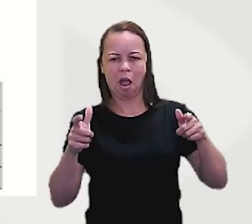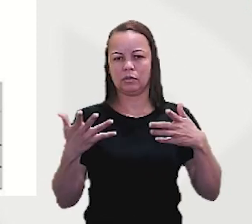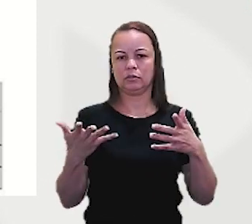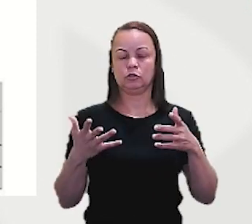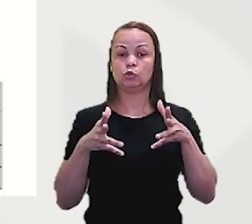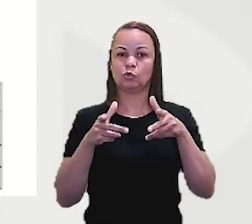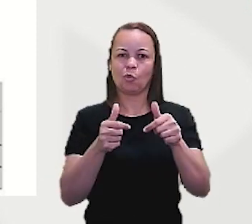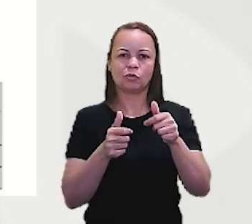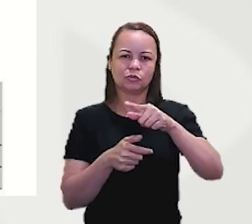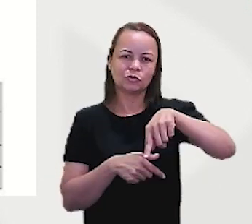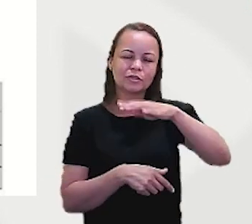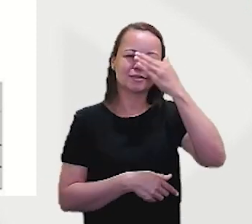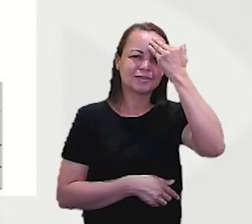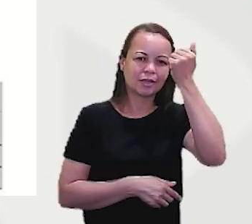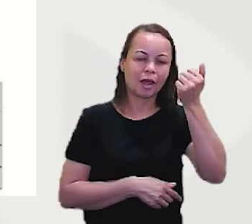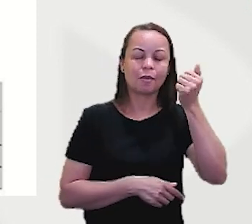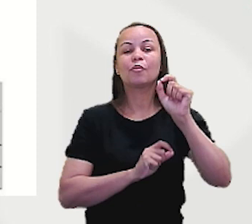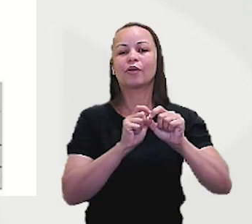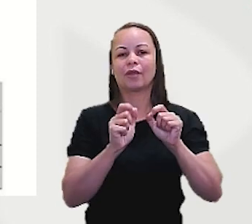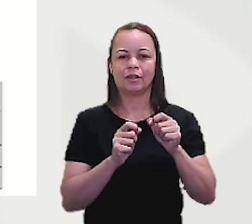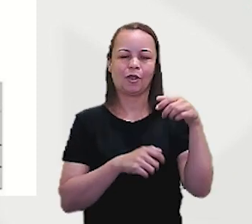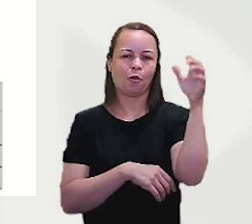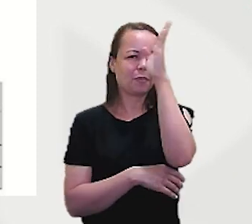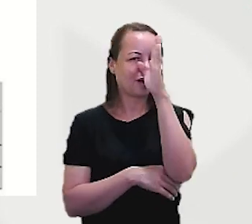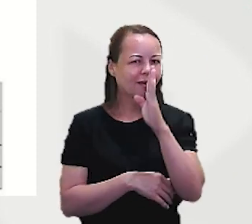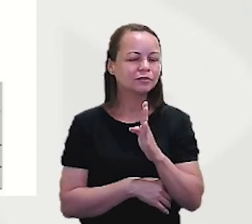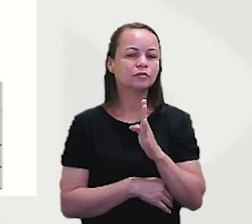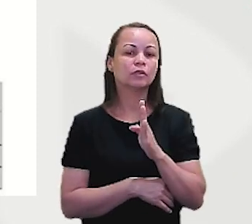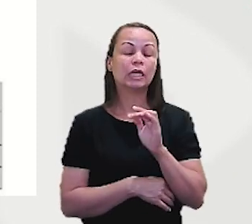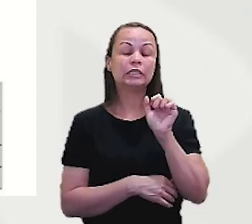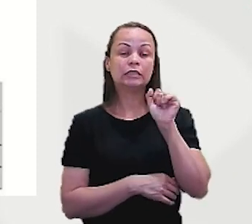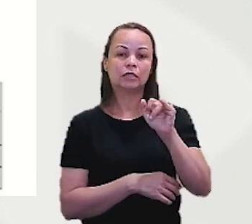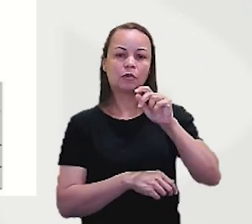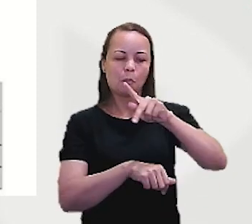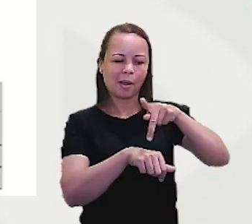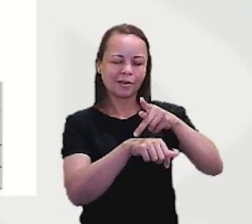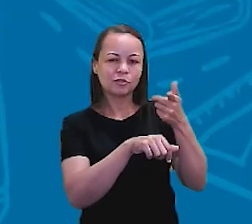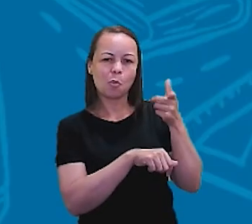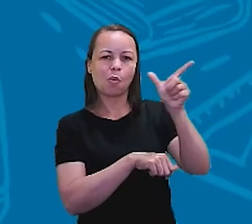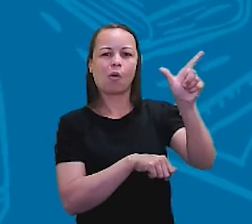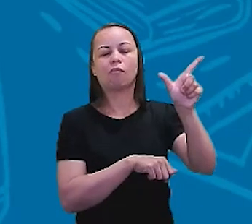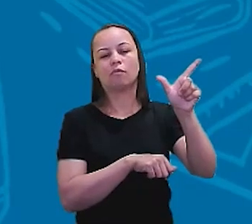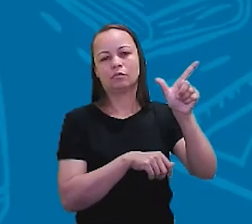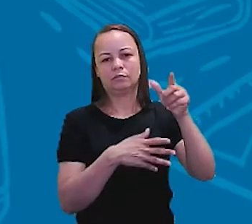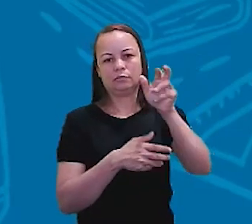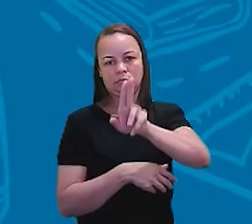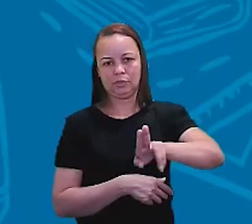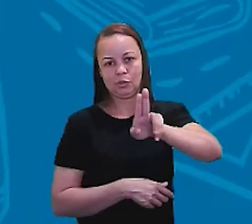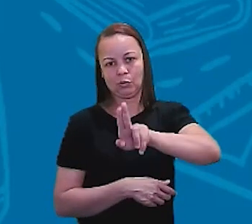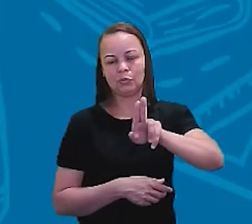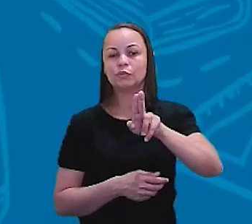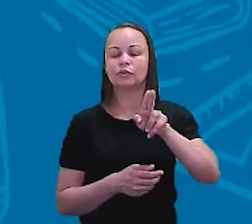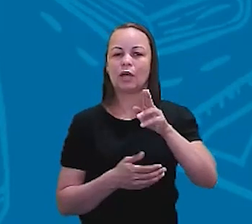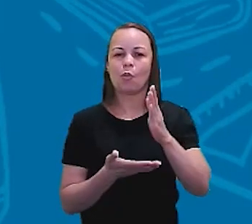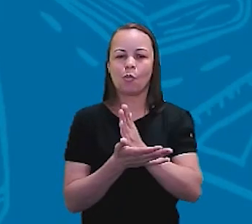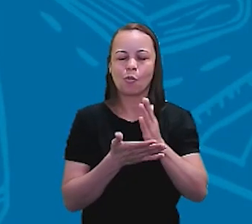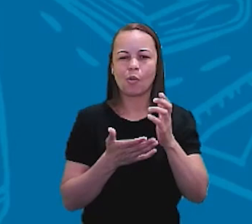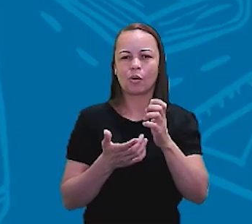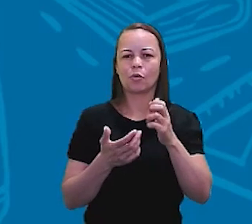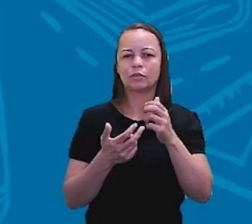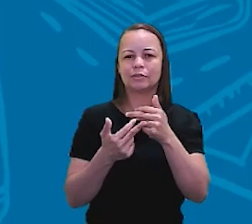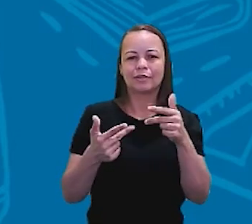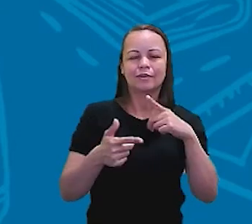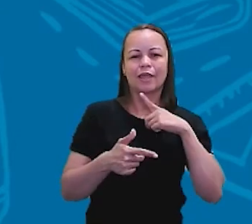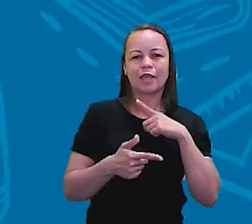todos sabem que aquilo ali é o Brasil. Se a gente for para fora do país, mas utilizar alguma coisa que tenha no desenho